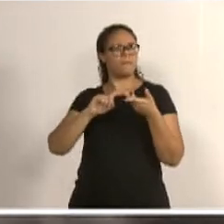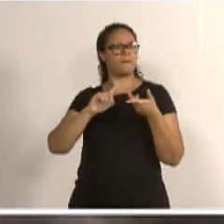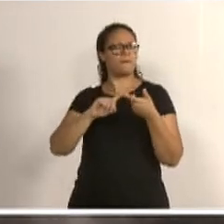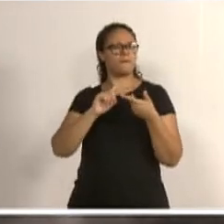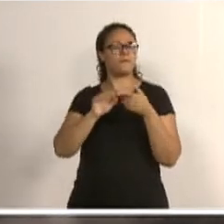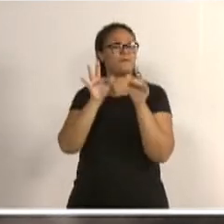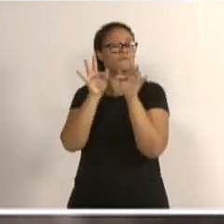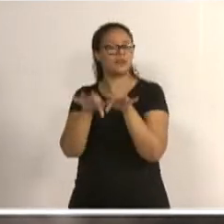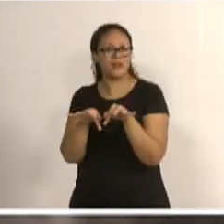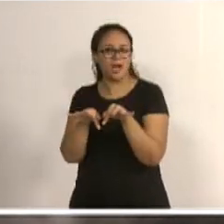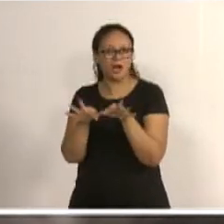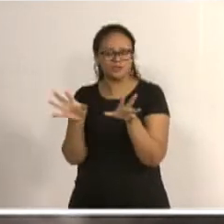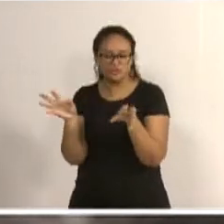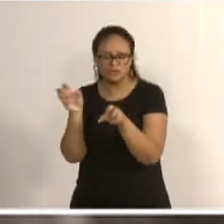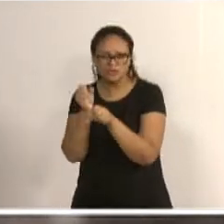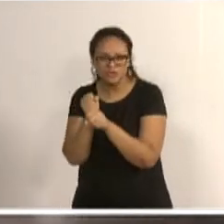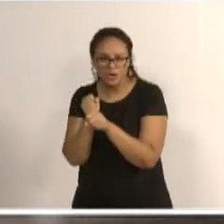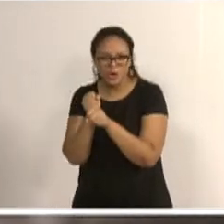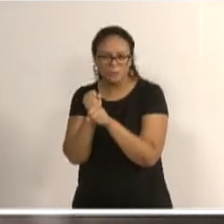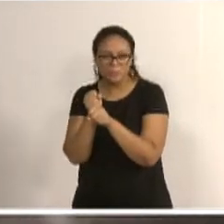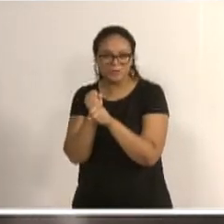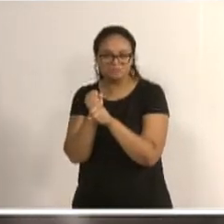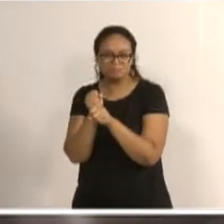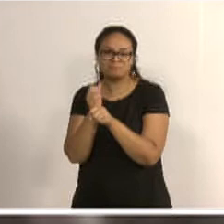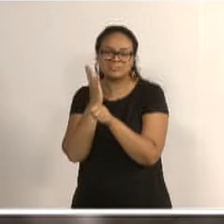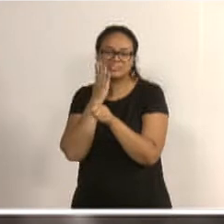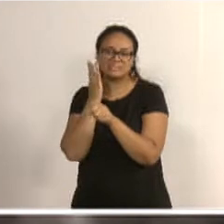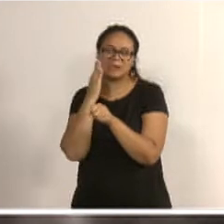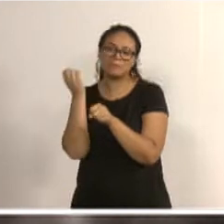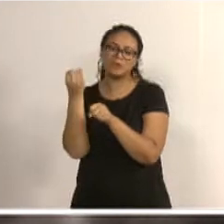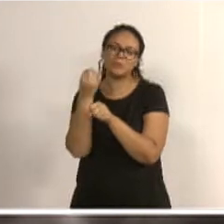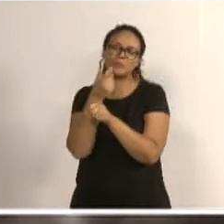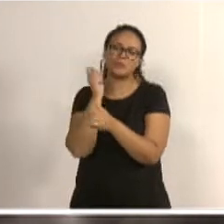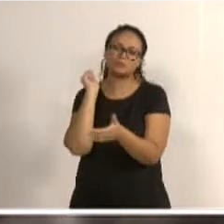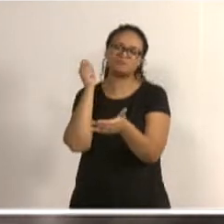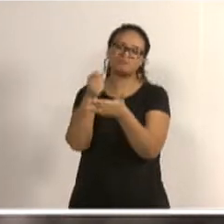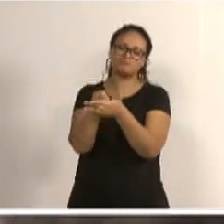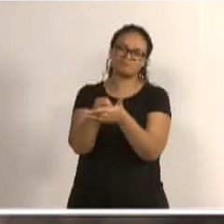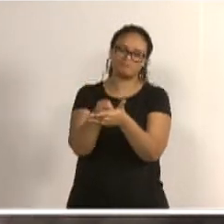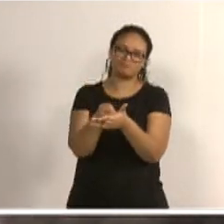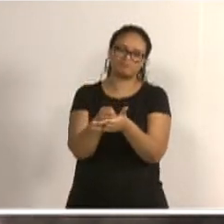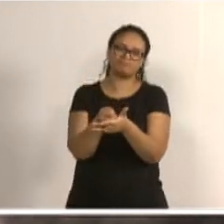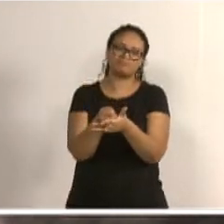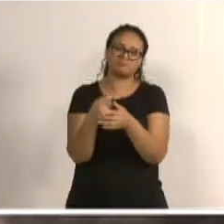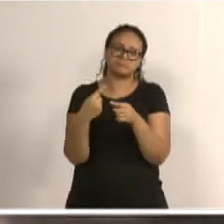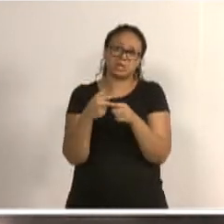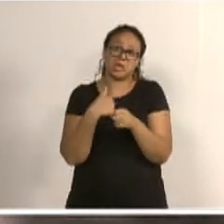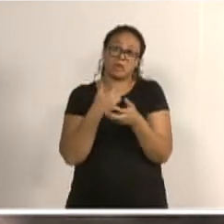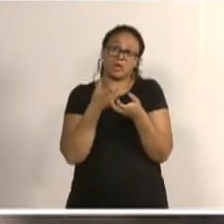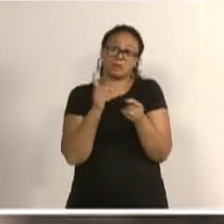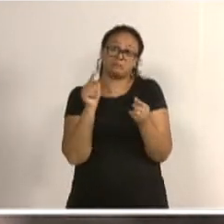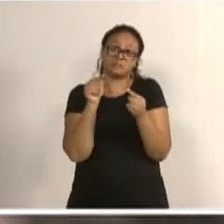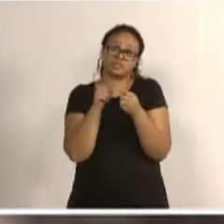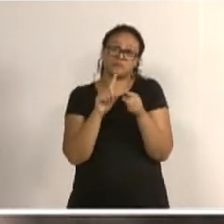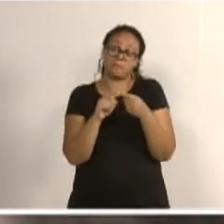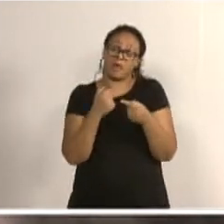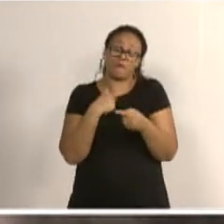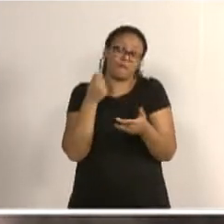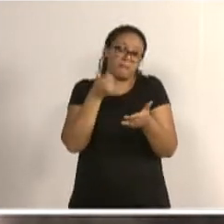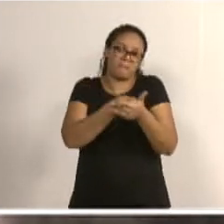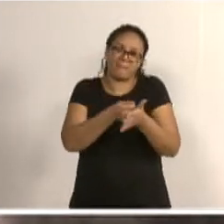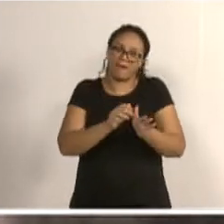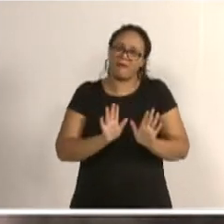tarifa. Ele tem que ter na mão essa ferramenta, dizer assim, olha, o que eu gostaria é isso, só que eu vou pagar por